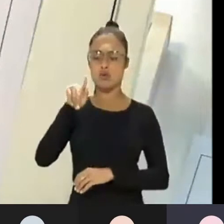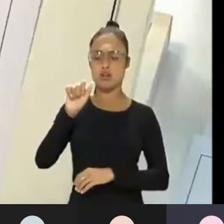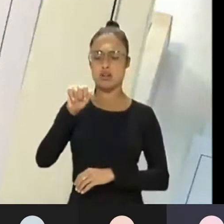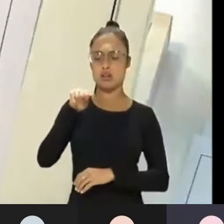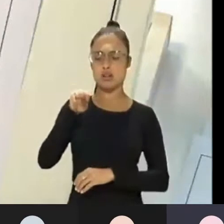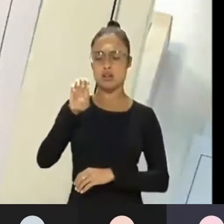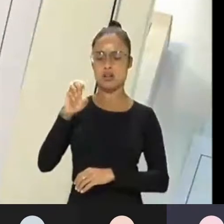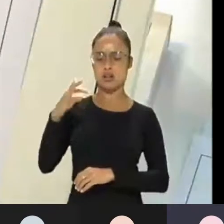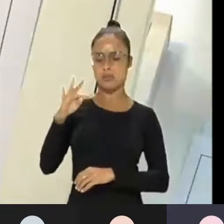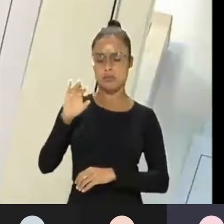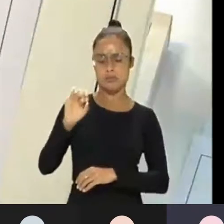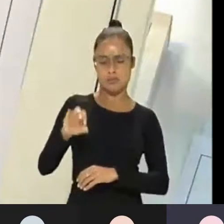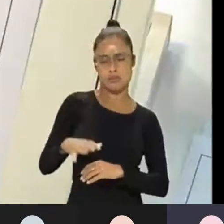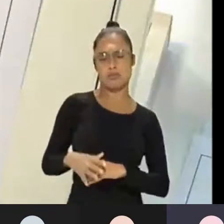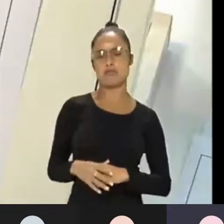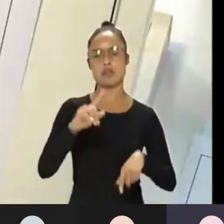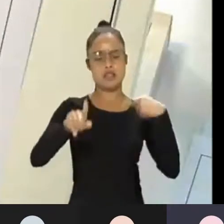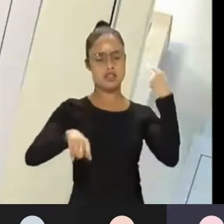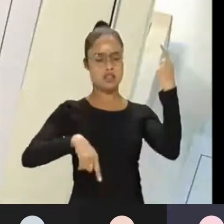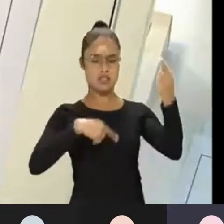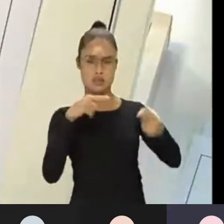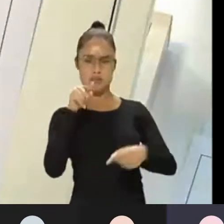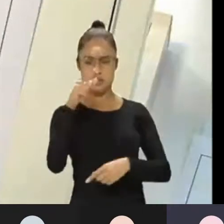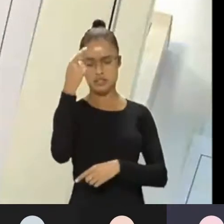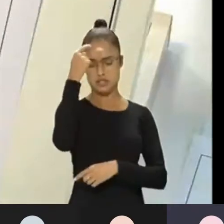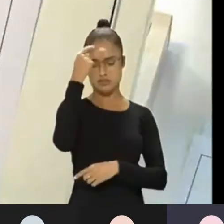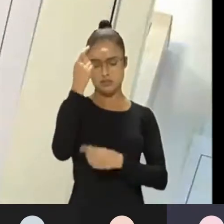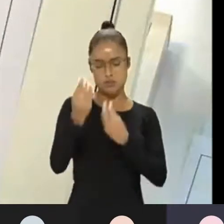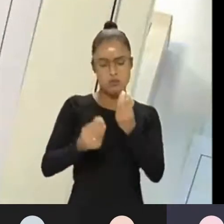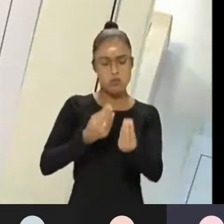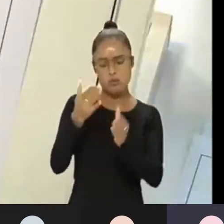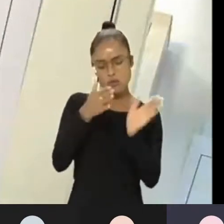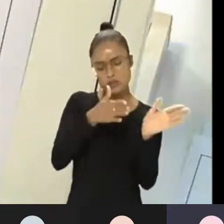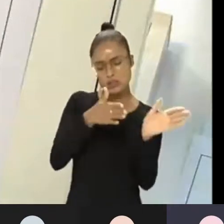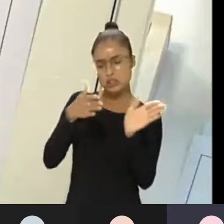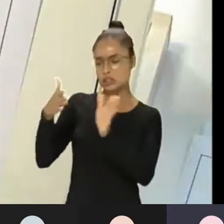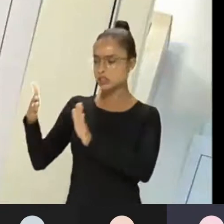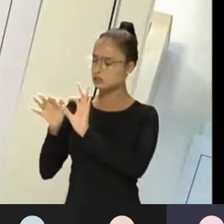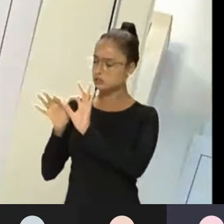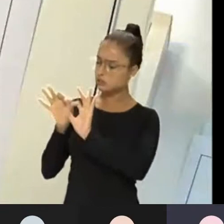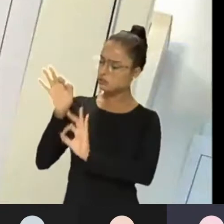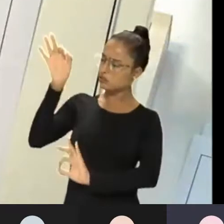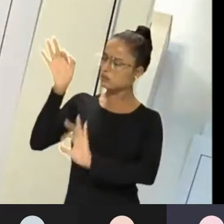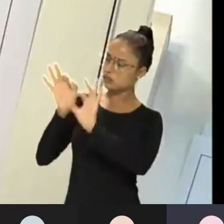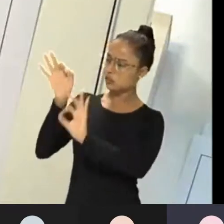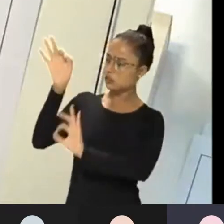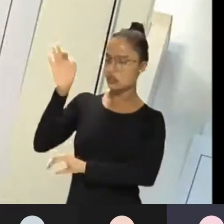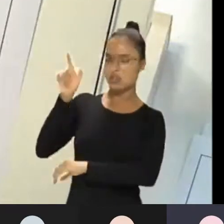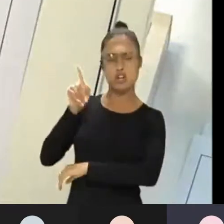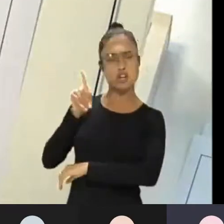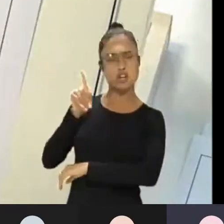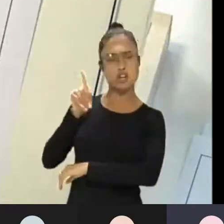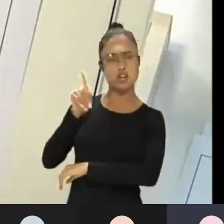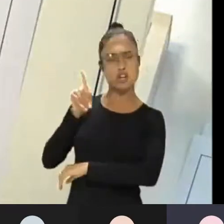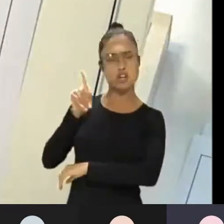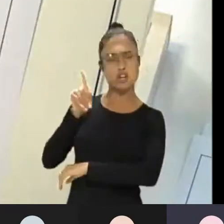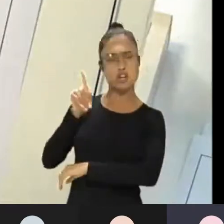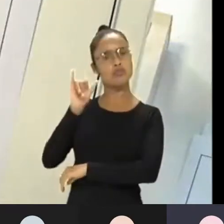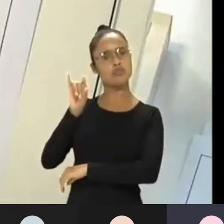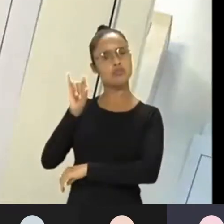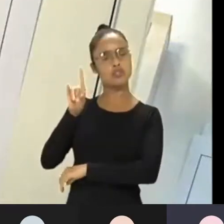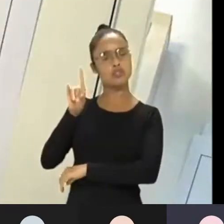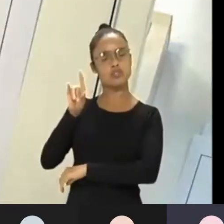Após ter feito as linhas de prolongamento, você vai medir quanto que eu tenho de profundidade, considerando a